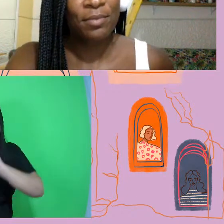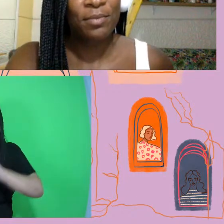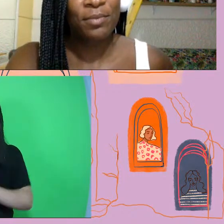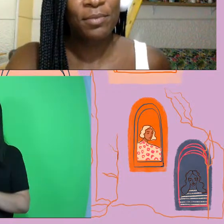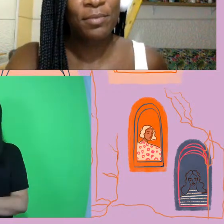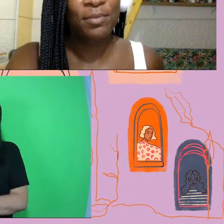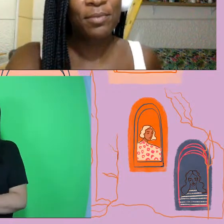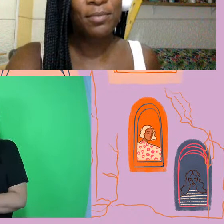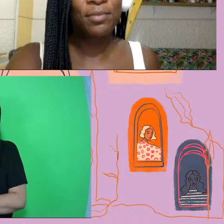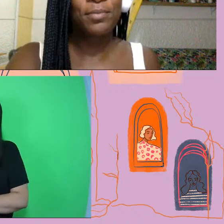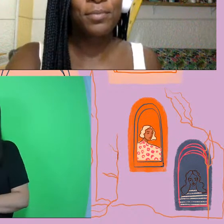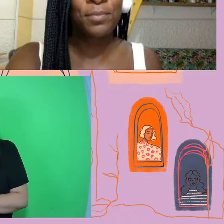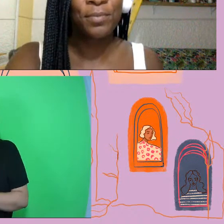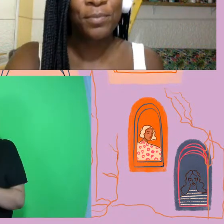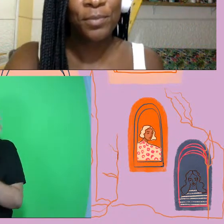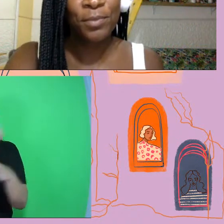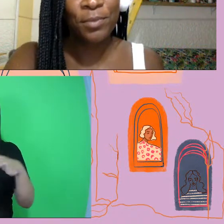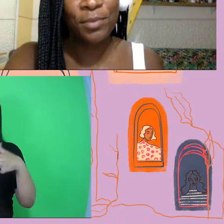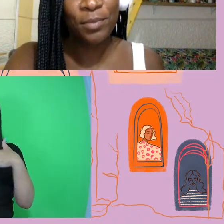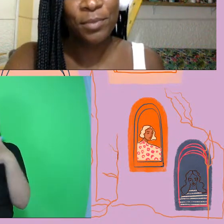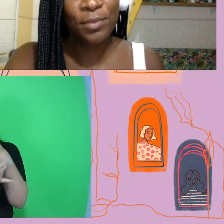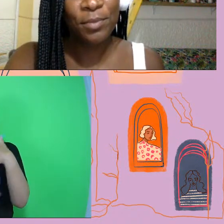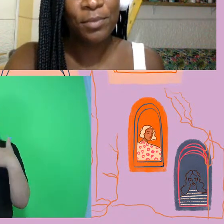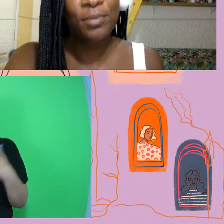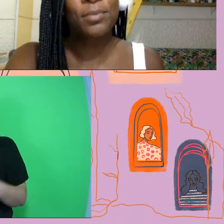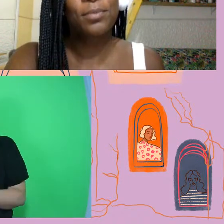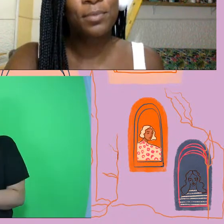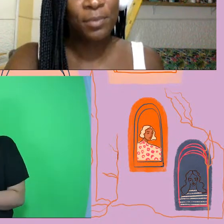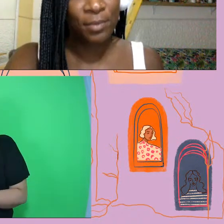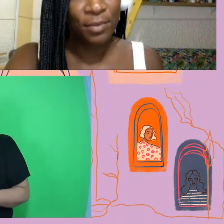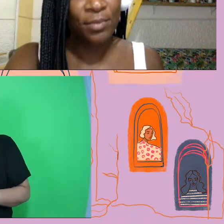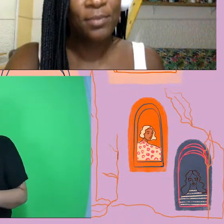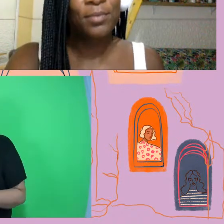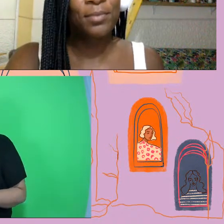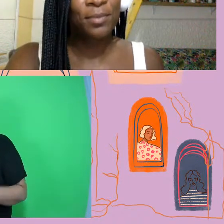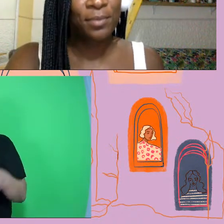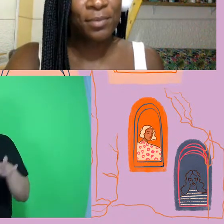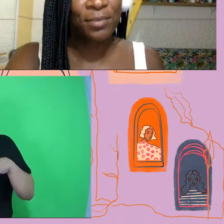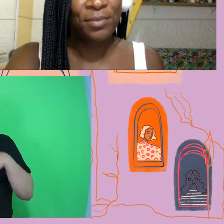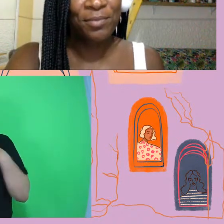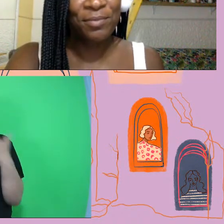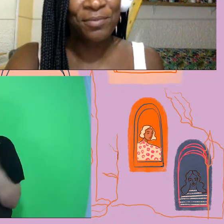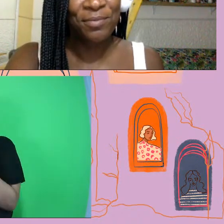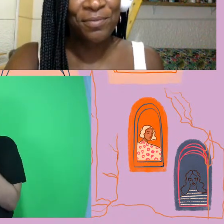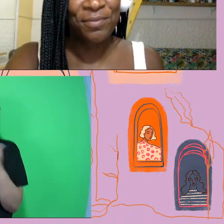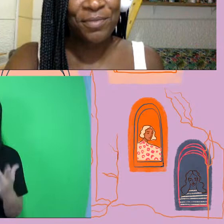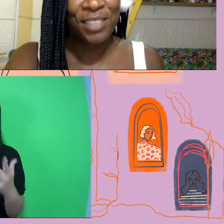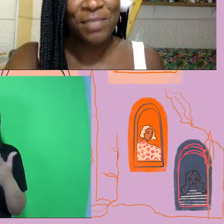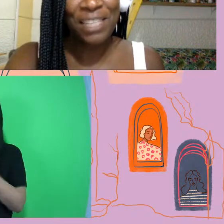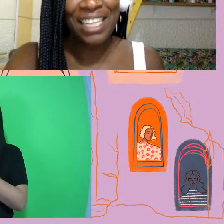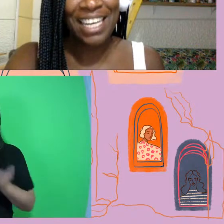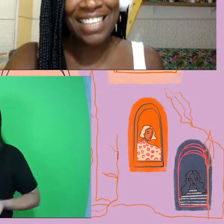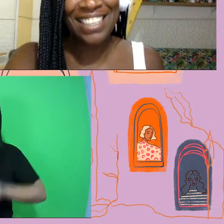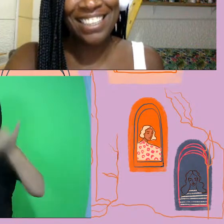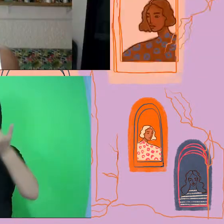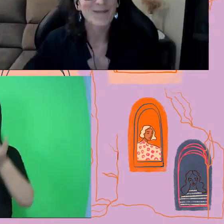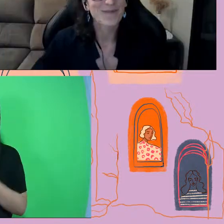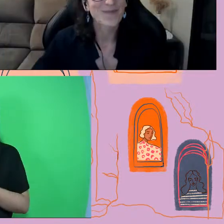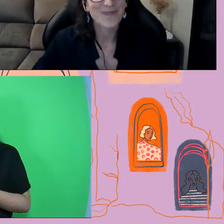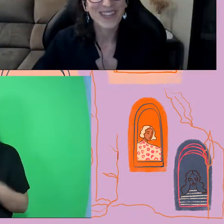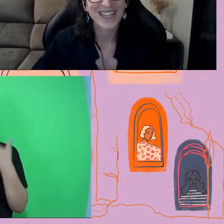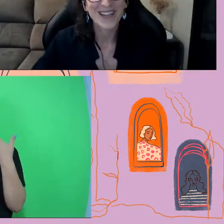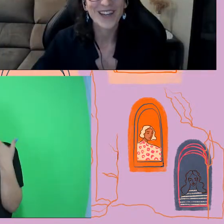utiliza as redes sociais para conectar mulheres negras à cultura cervejeira. Seja bem-vinda, Jaciana.